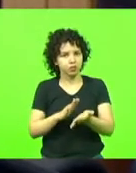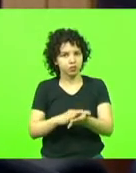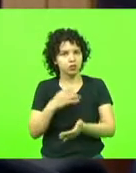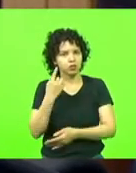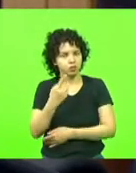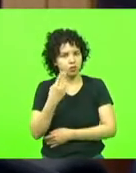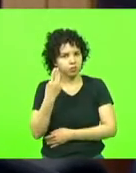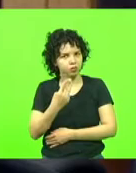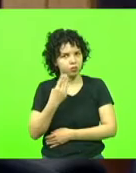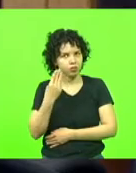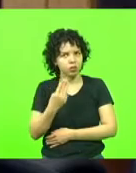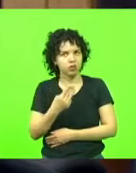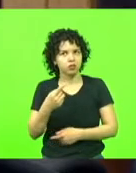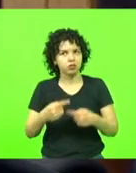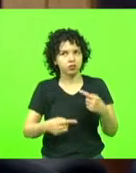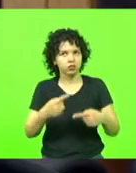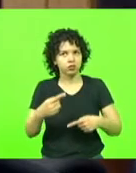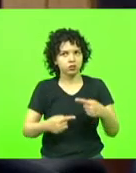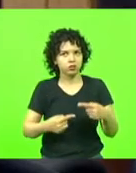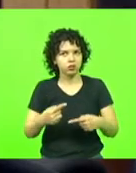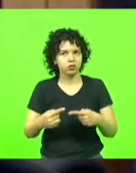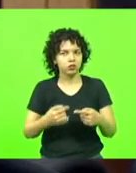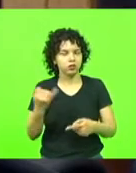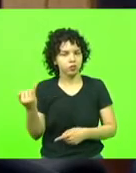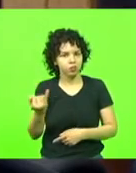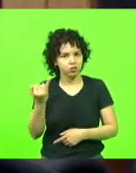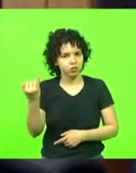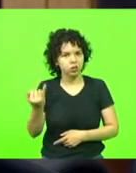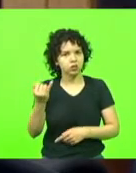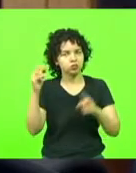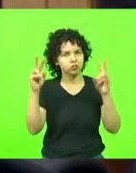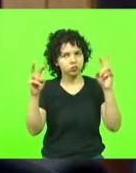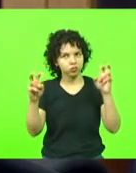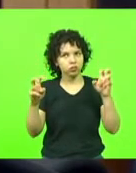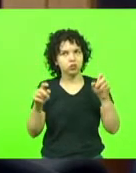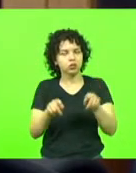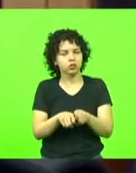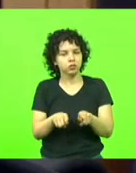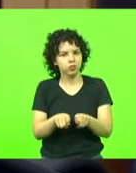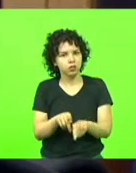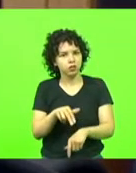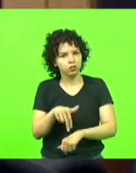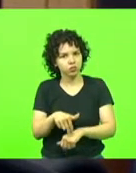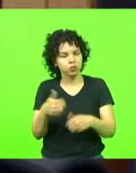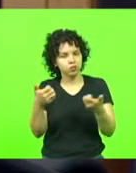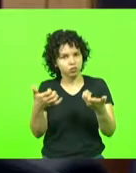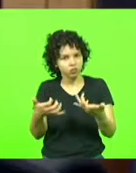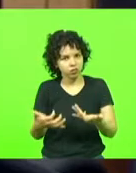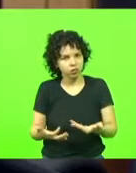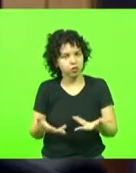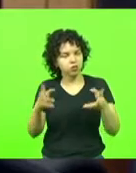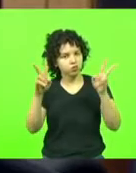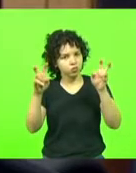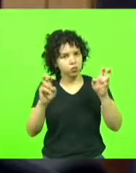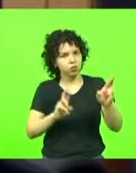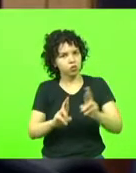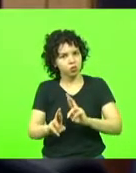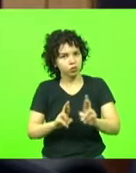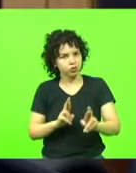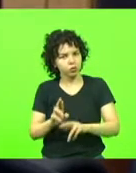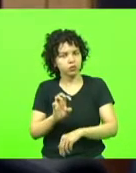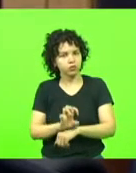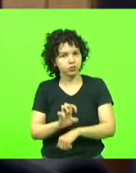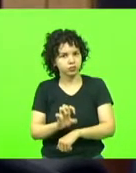importante matéria. Há pouco falava na tribuna também com relação às rodovias do Estado e fiz a